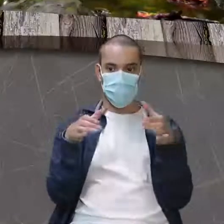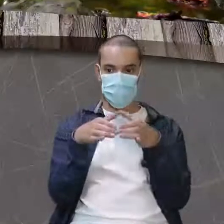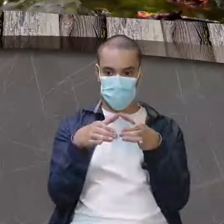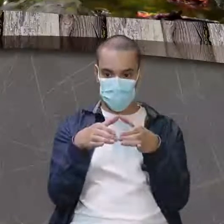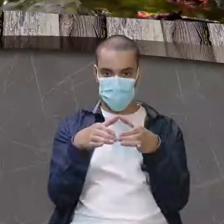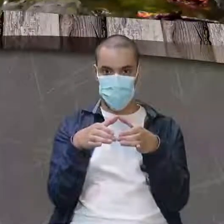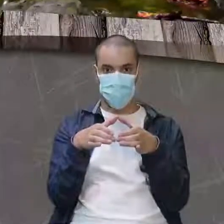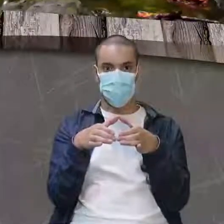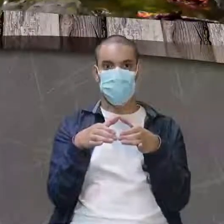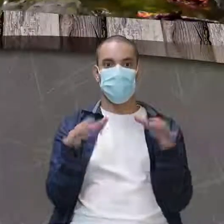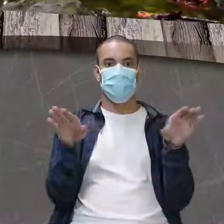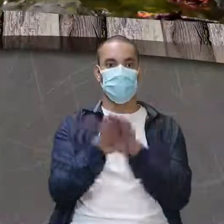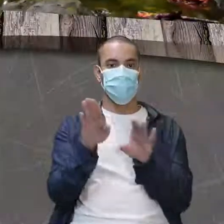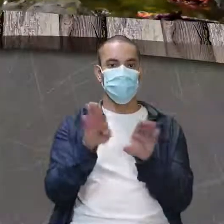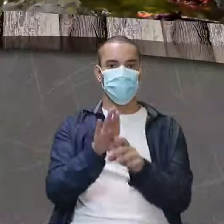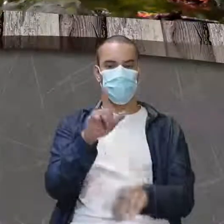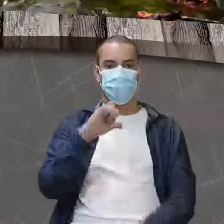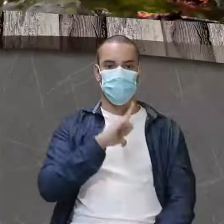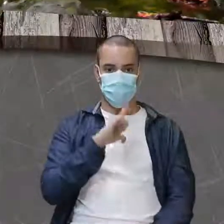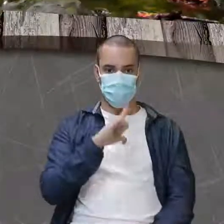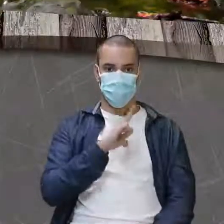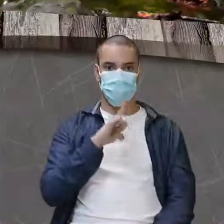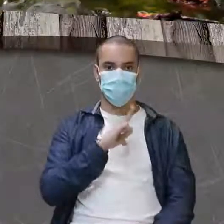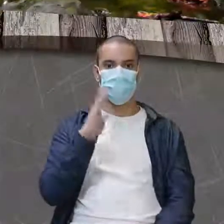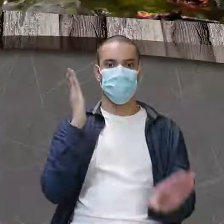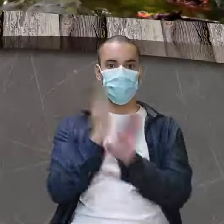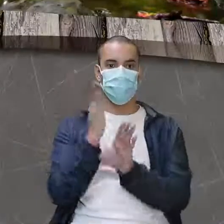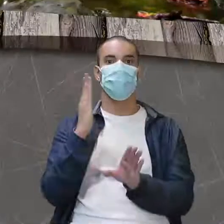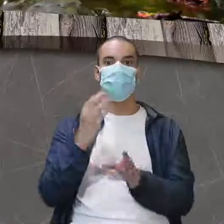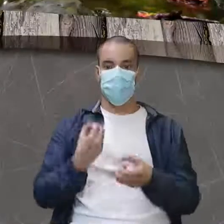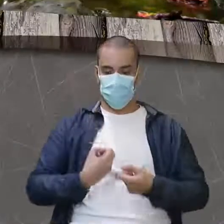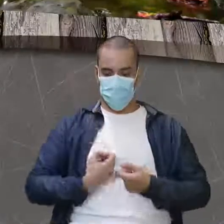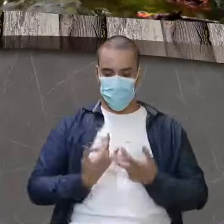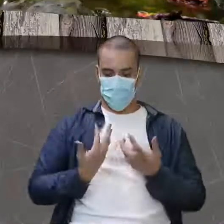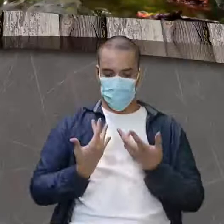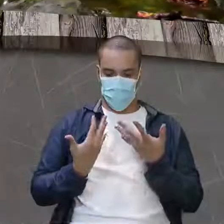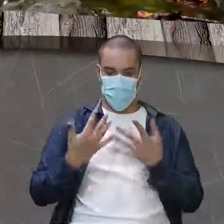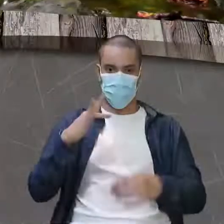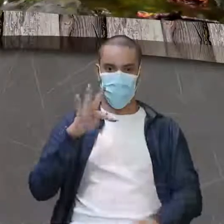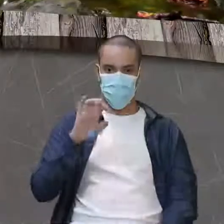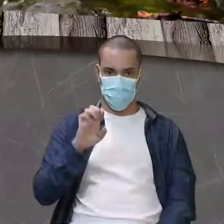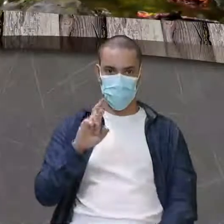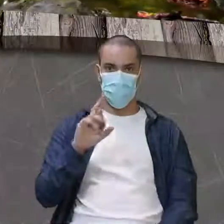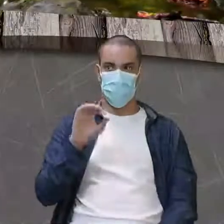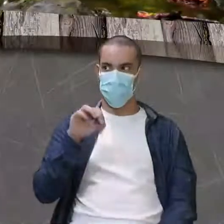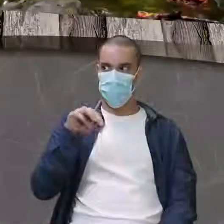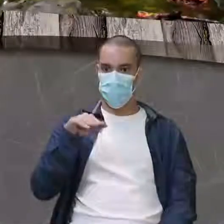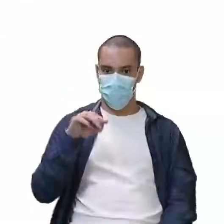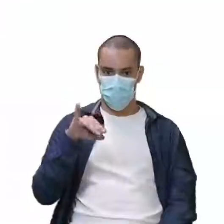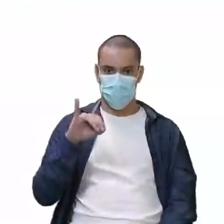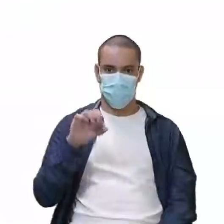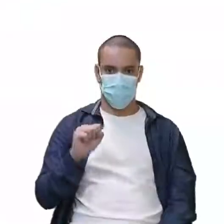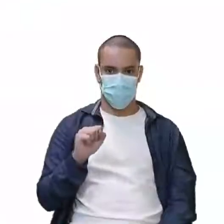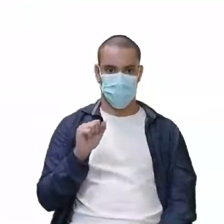aí, do filo artrópode, você vai ter essa sinalização através dos feromônios. Perfeito? Olha lá no quadro,